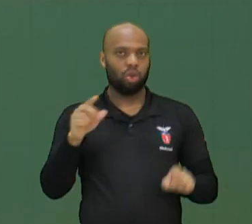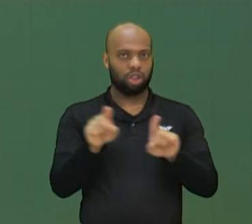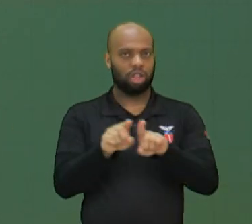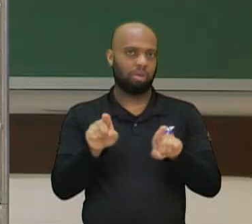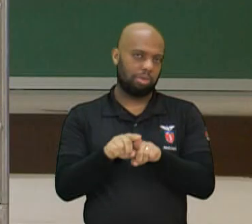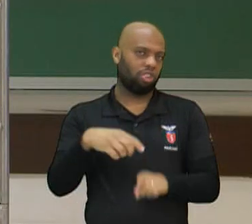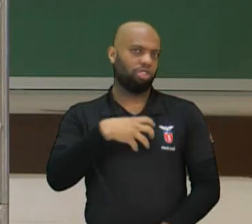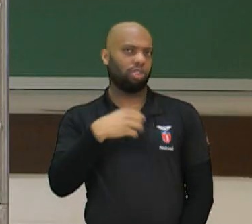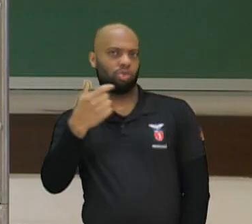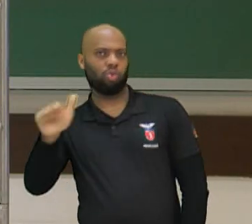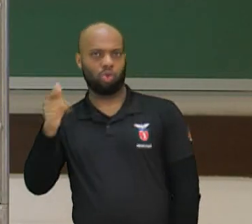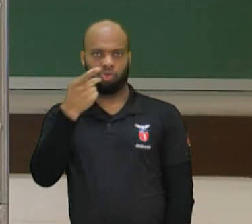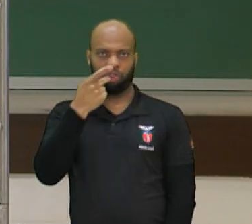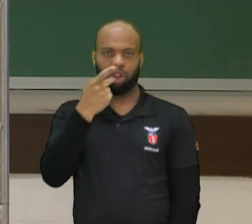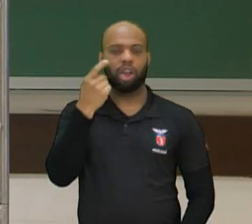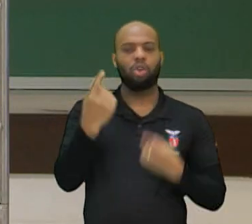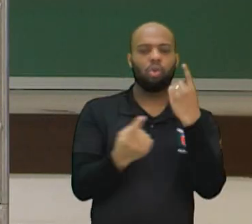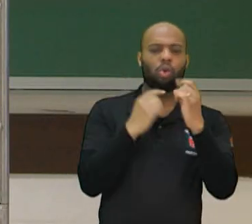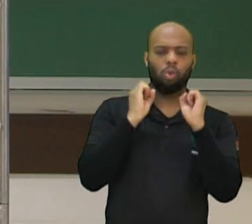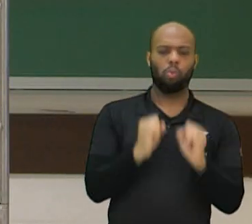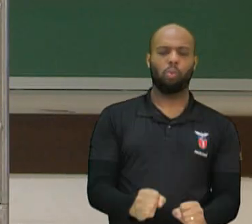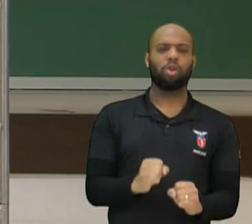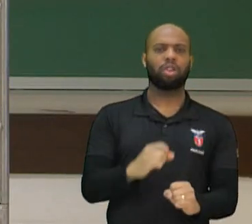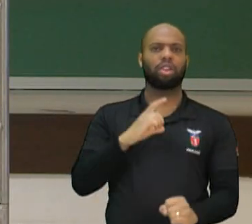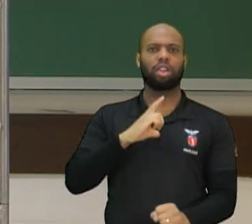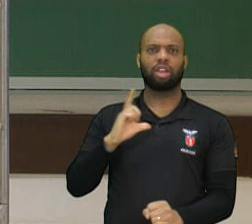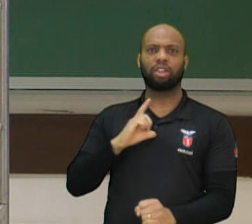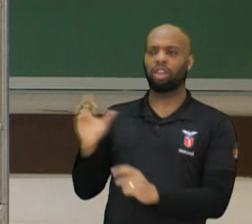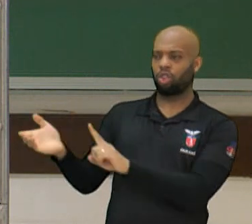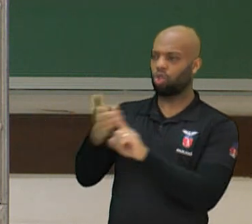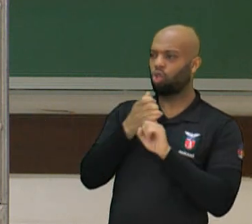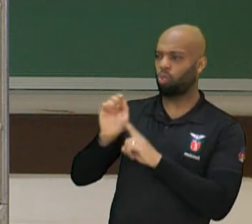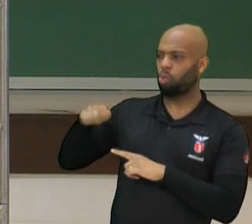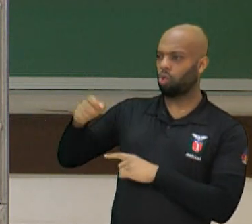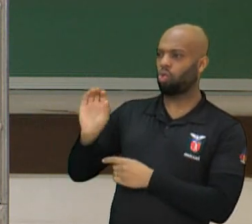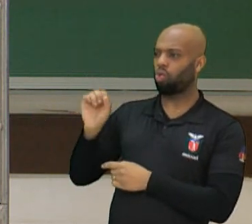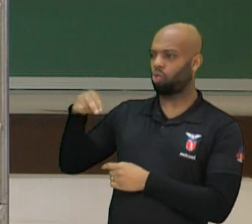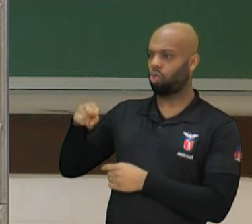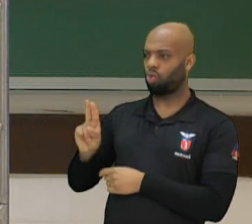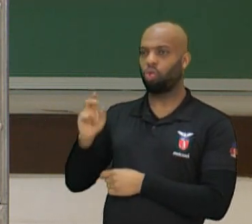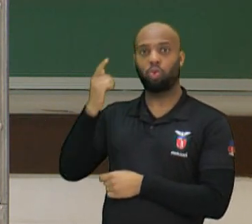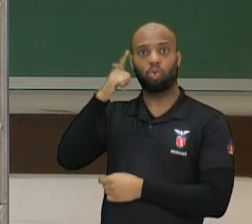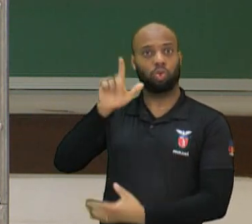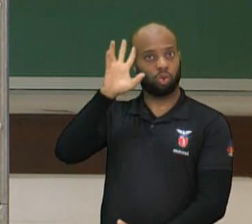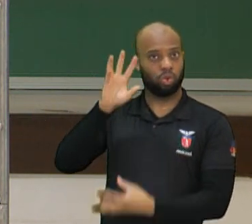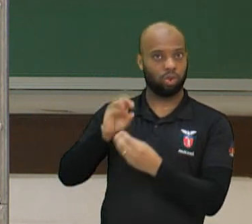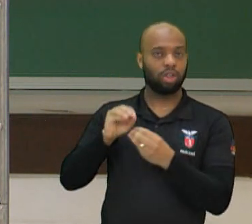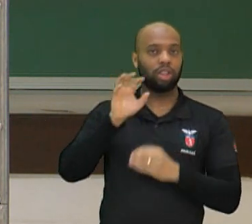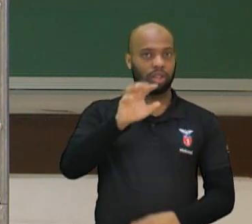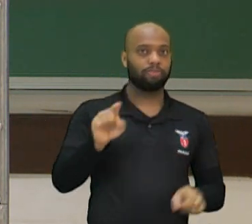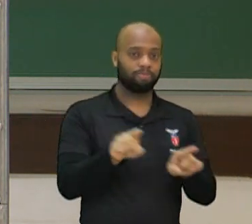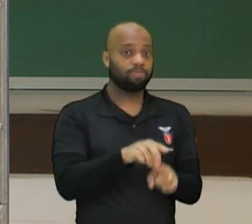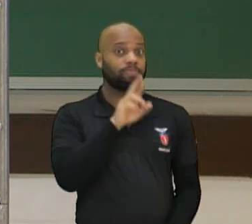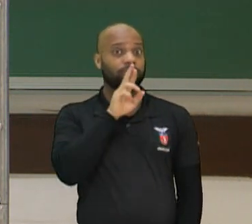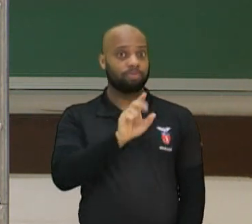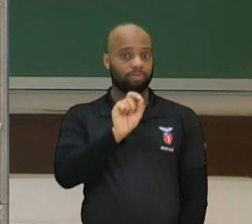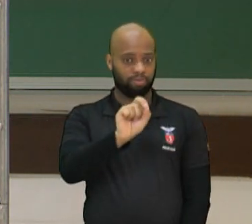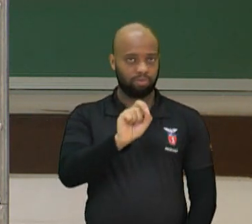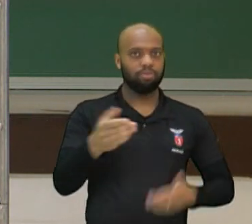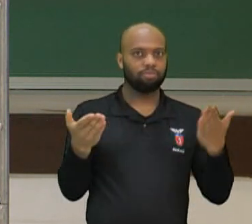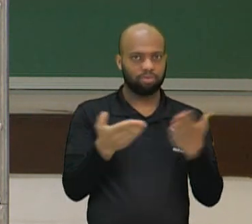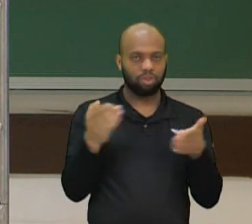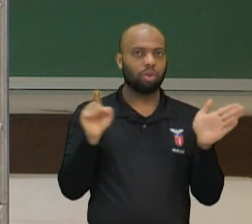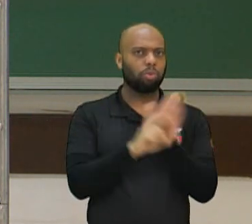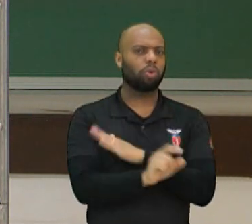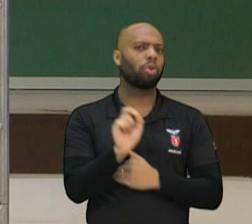outras palavras, quais poderes dominam este poder? Para compreender isso e responder à questão